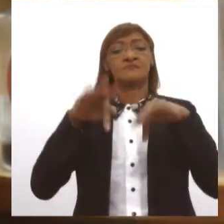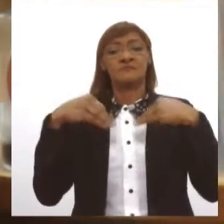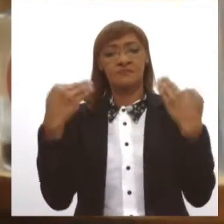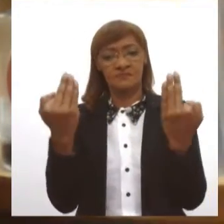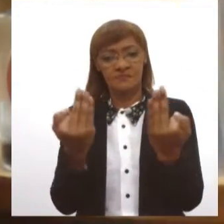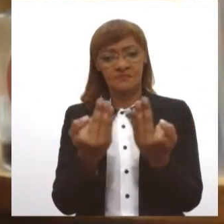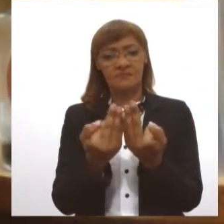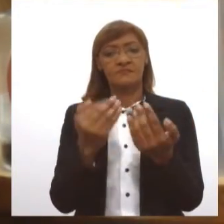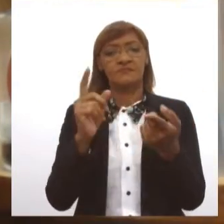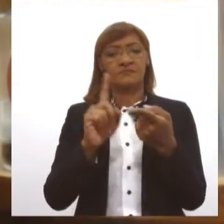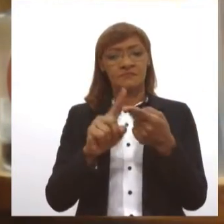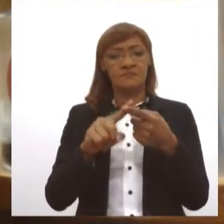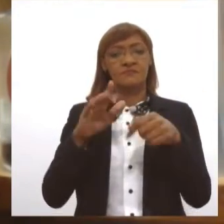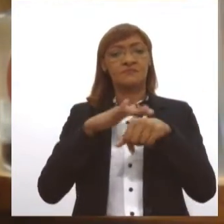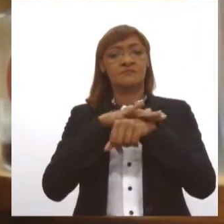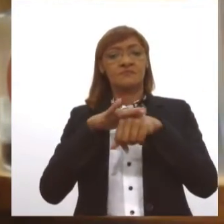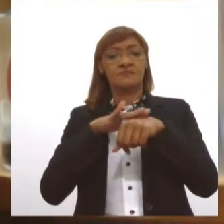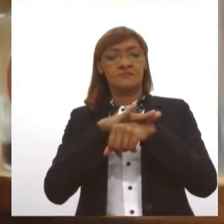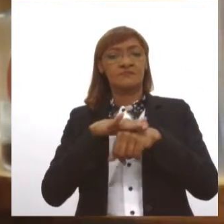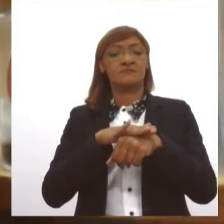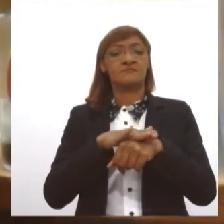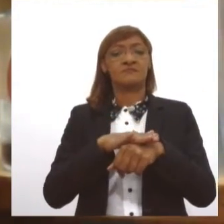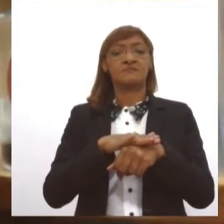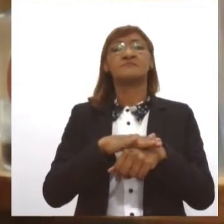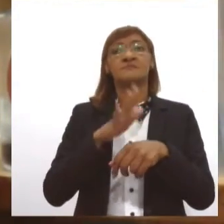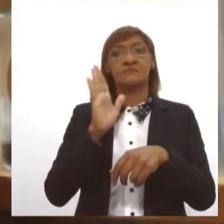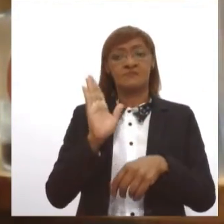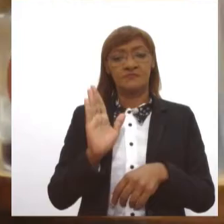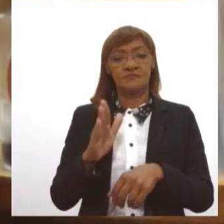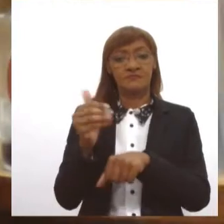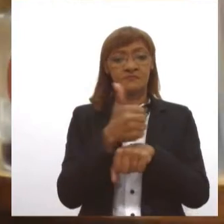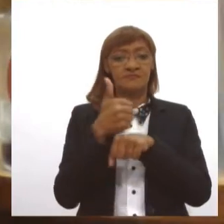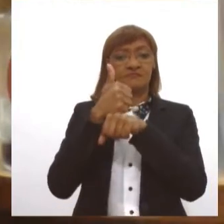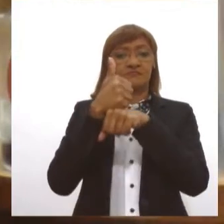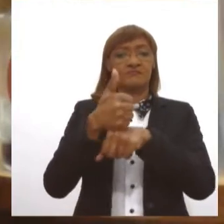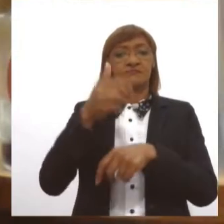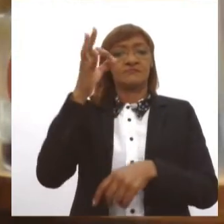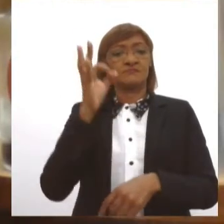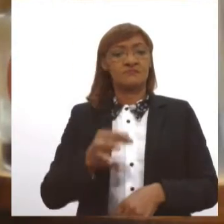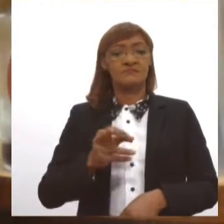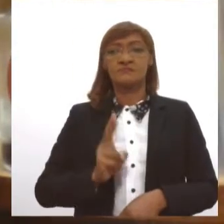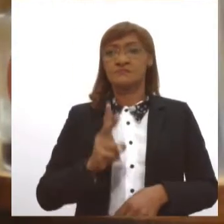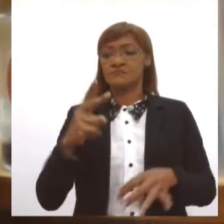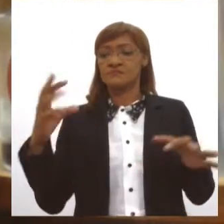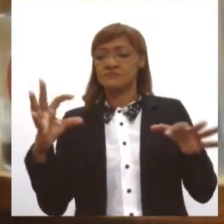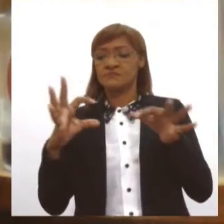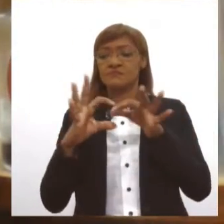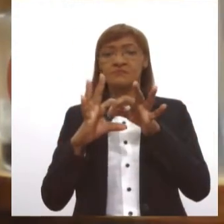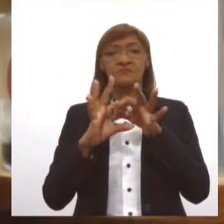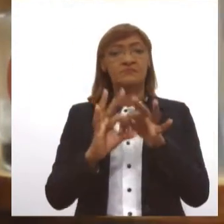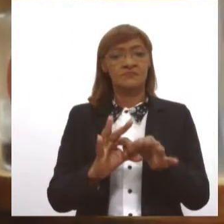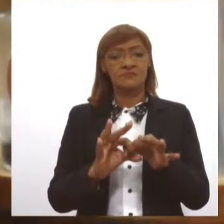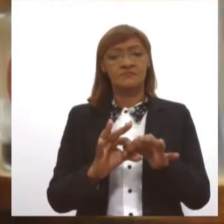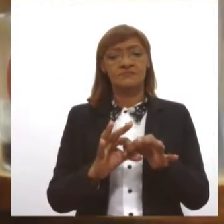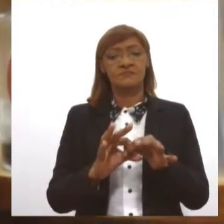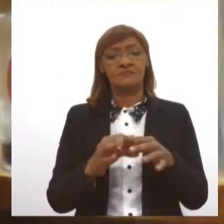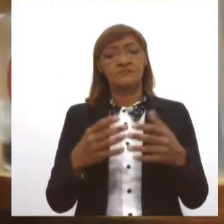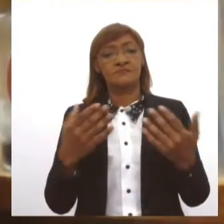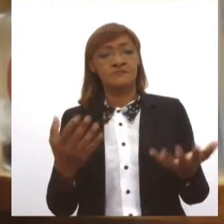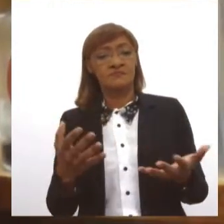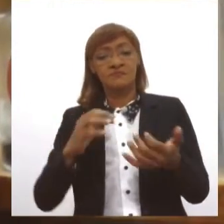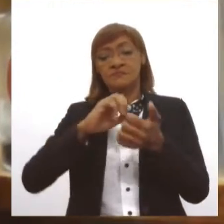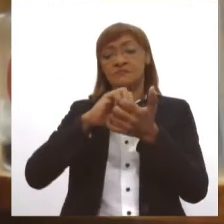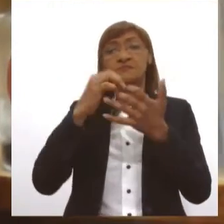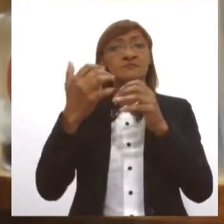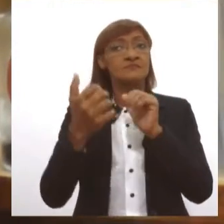com profissionais específicos da área na escola, para a gente estar se somando e estar trazendo essa adequação, para a